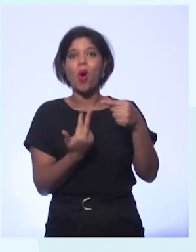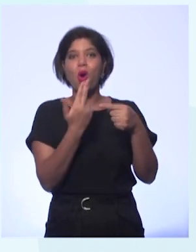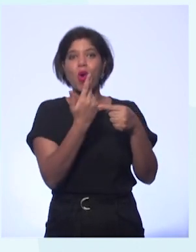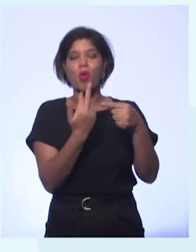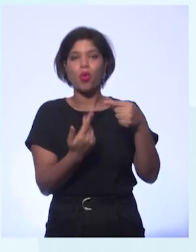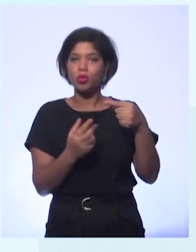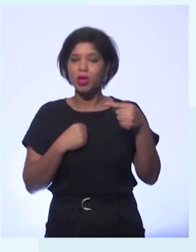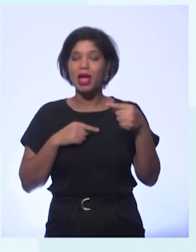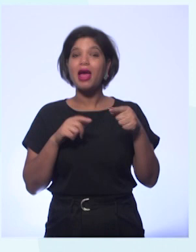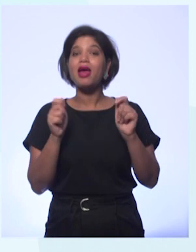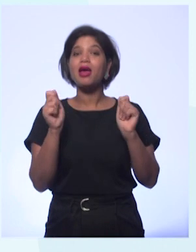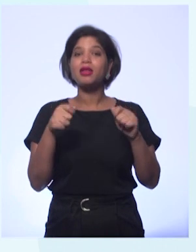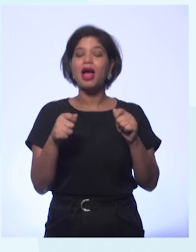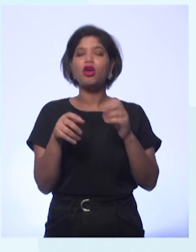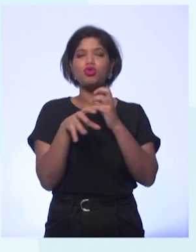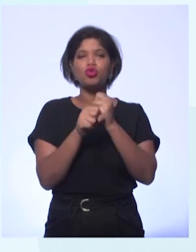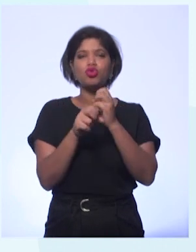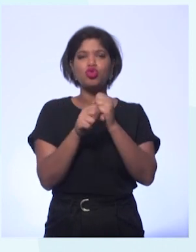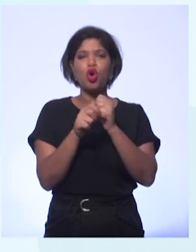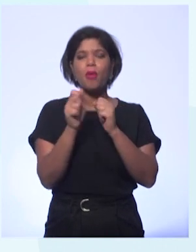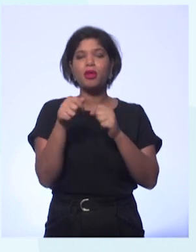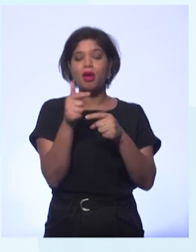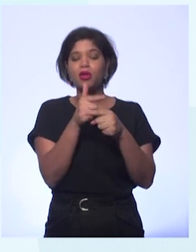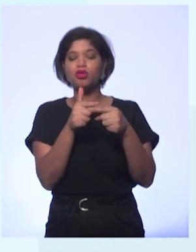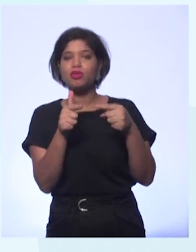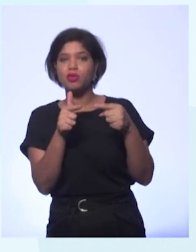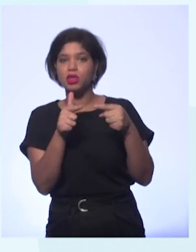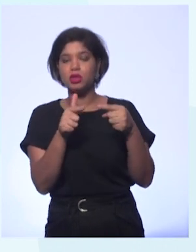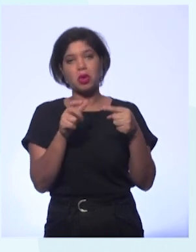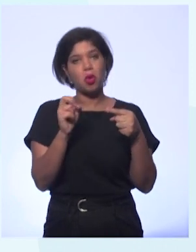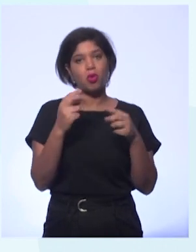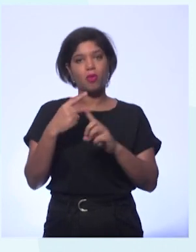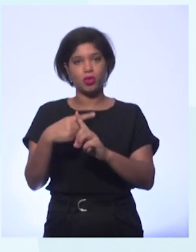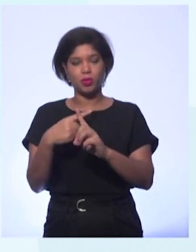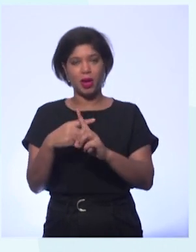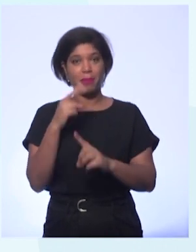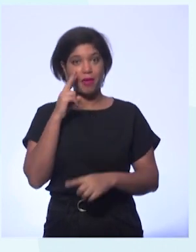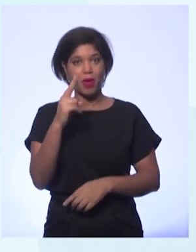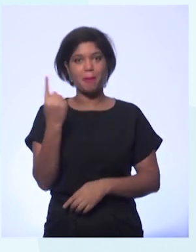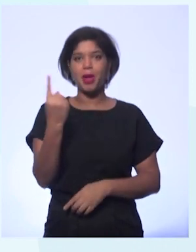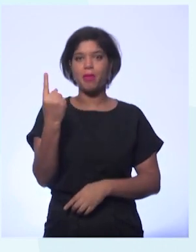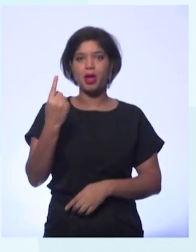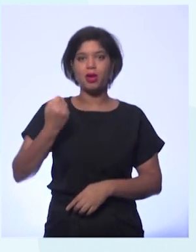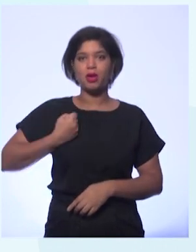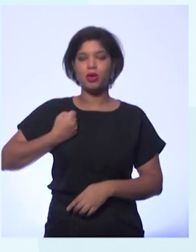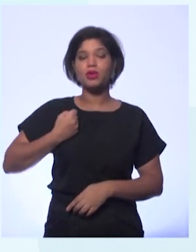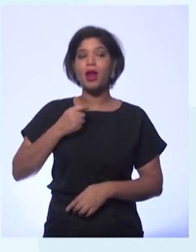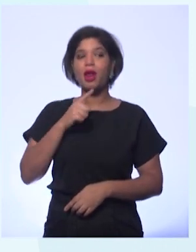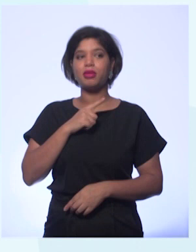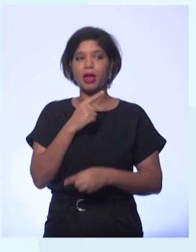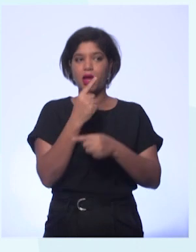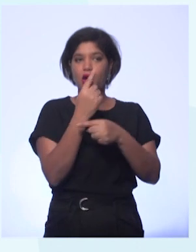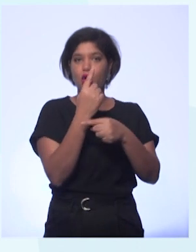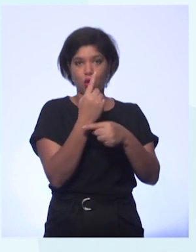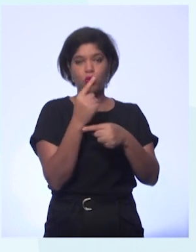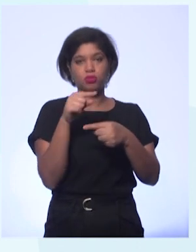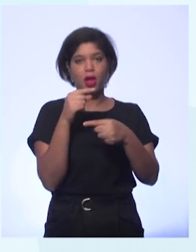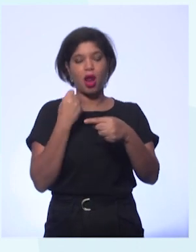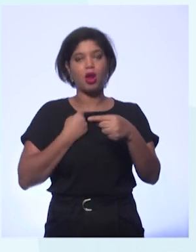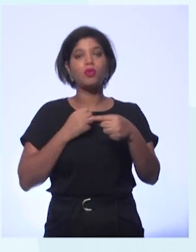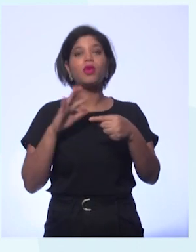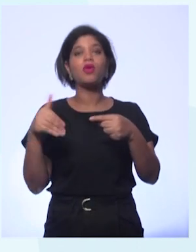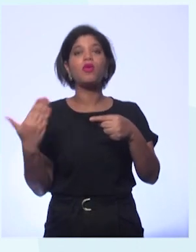ele é múltiplo dele. Aí, como assim, professora? Se você olhar nossos exemplos, vamos para o primeiro exemplo que tem aí, tá bom? Nosso primeiro